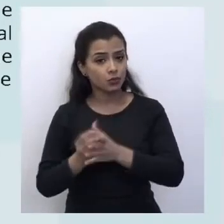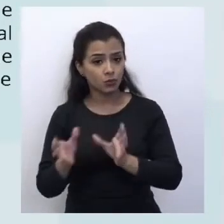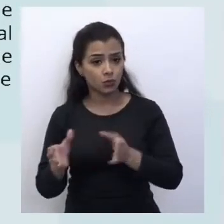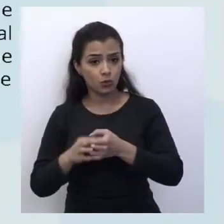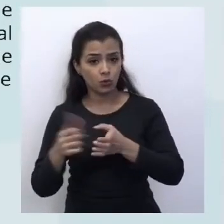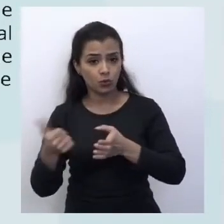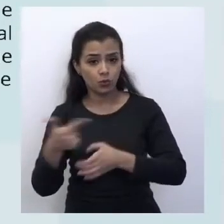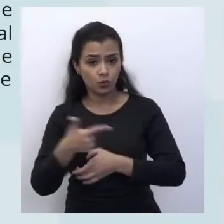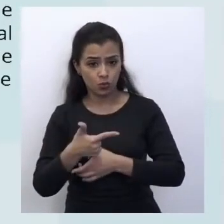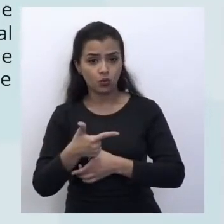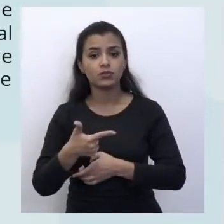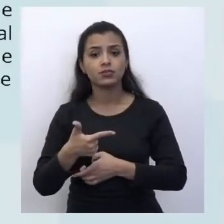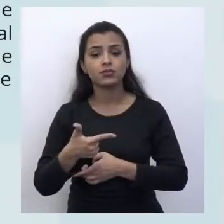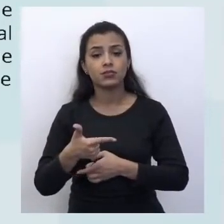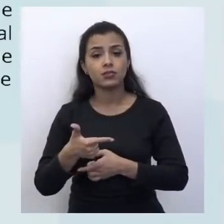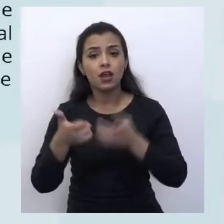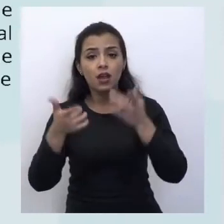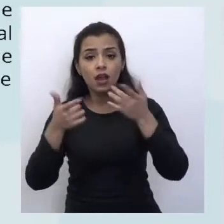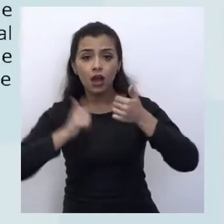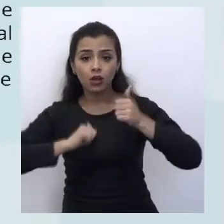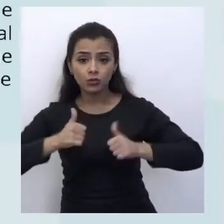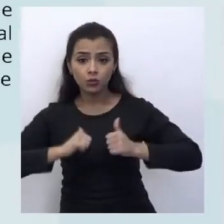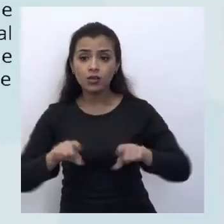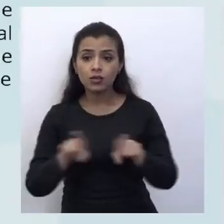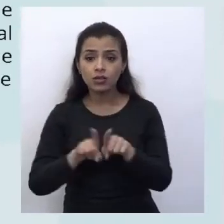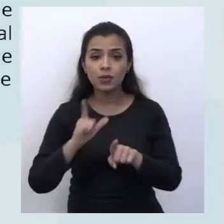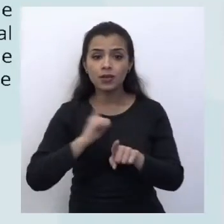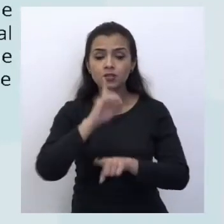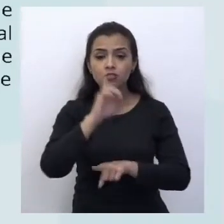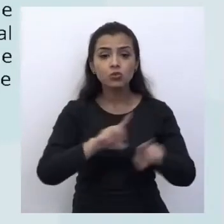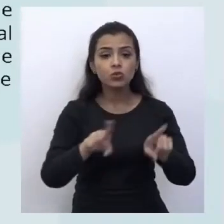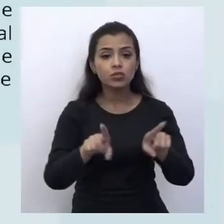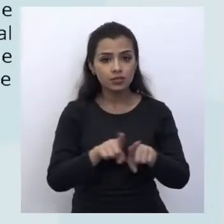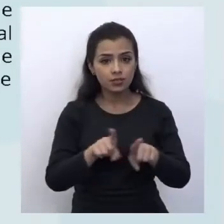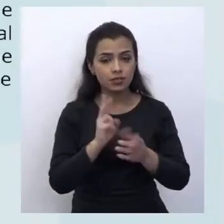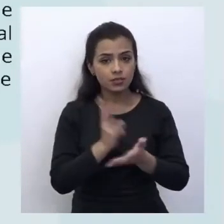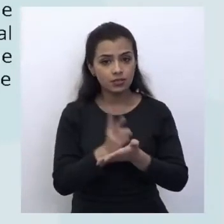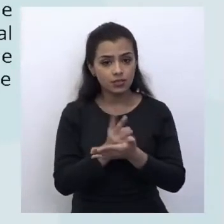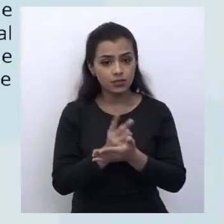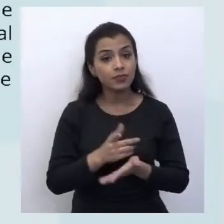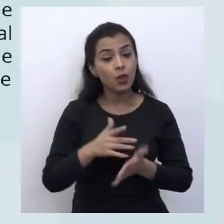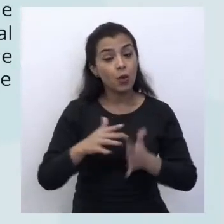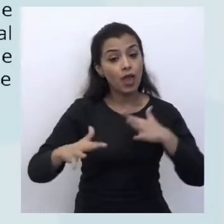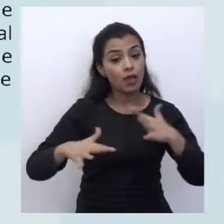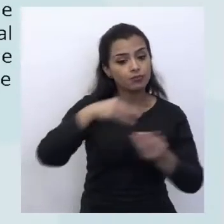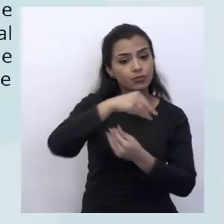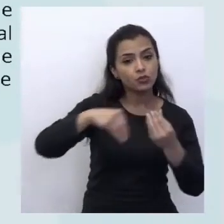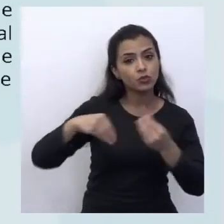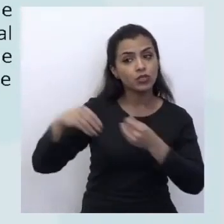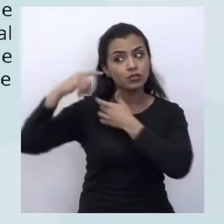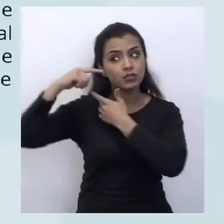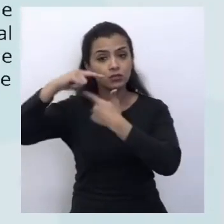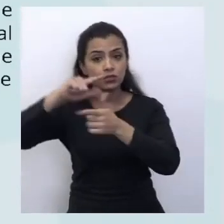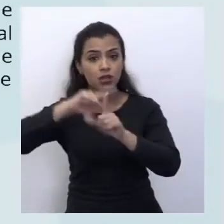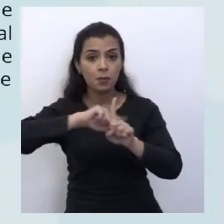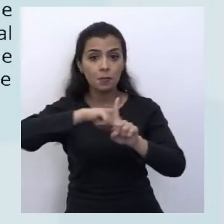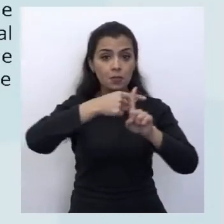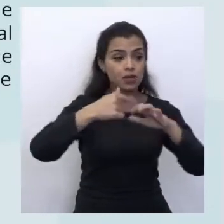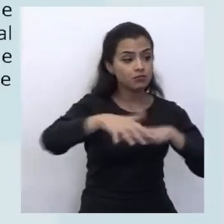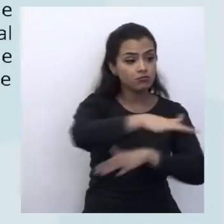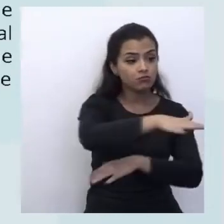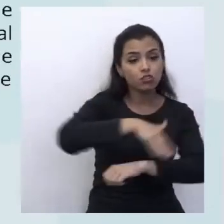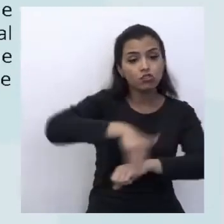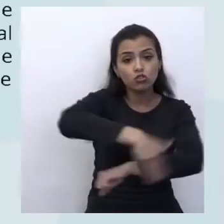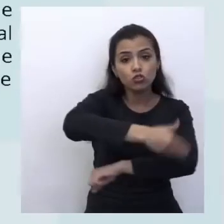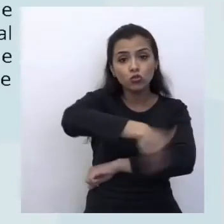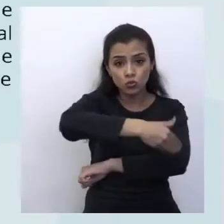diretores convidados. Sua origem está ligada à tradição do teatro popular e o teatro de rua. O grupo desenvolve um teatro que pesquisa peças